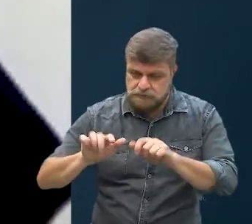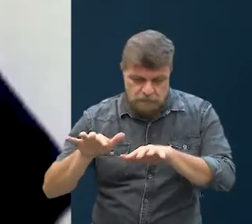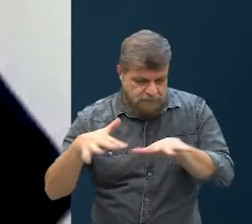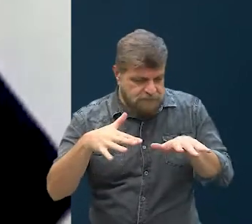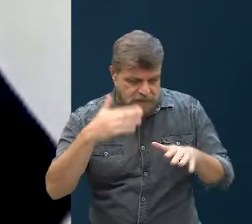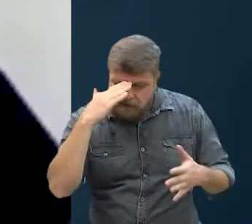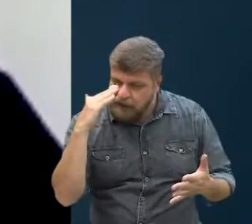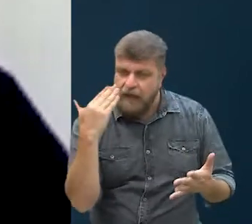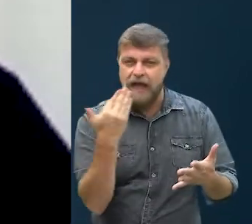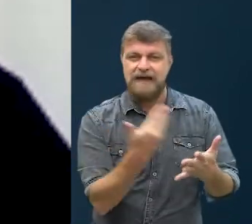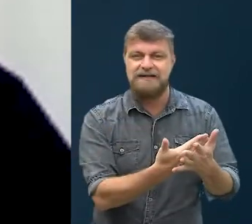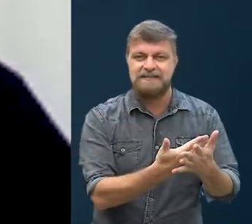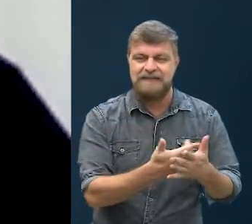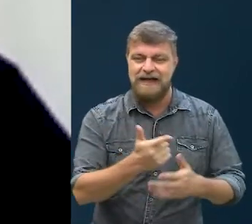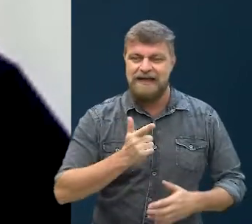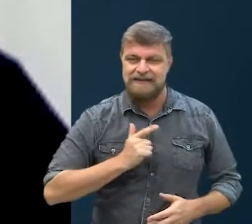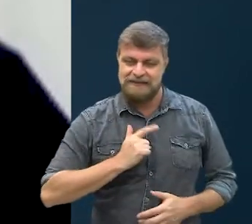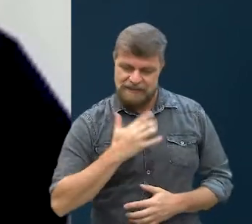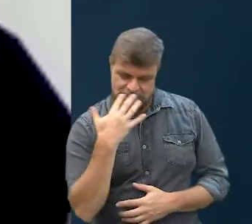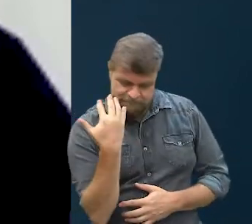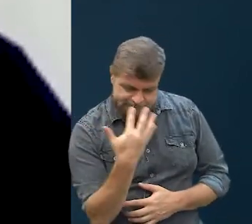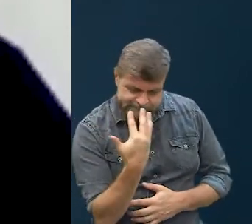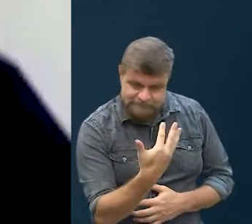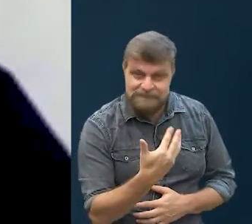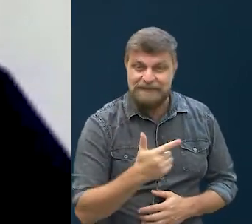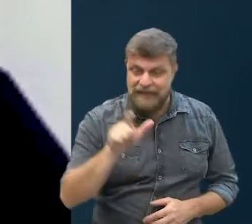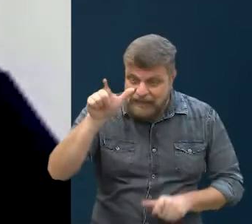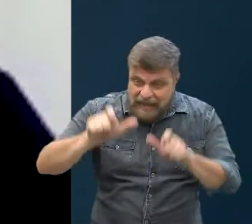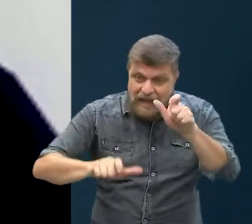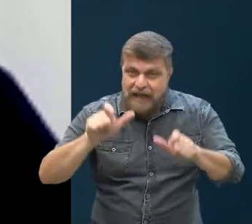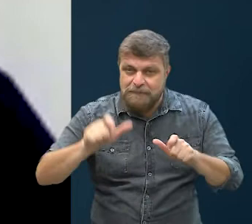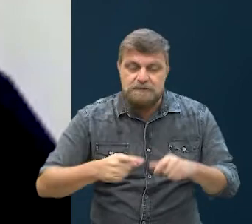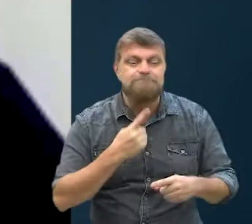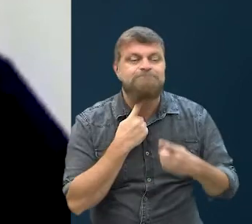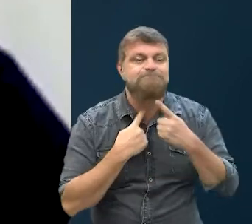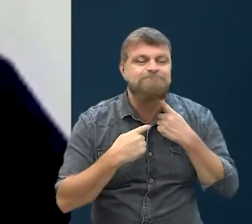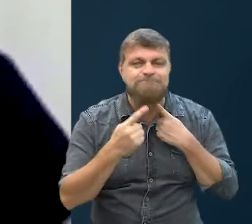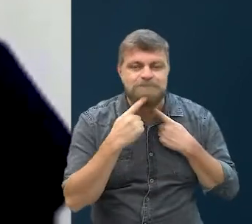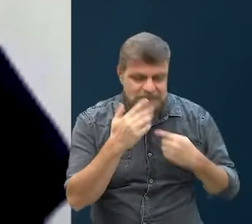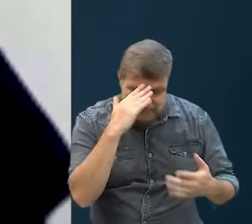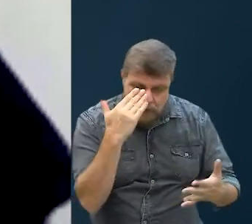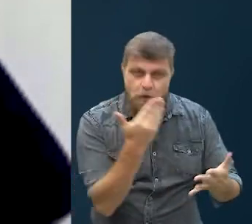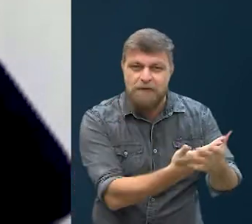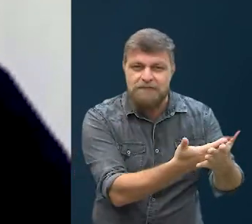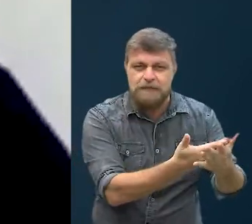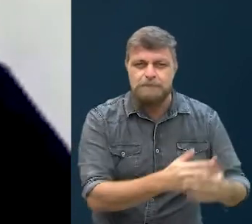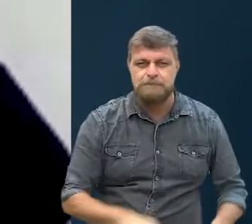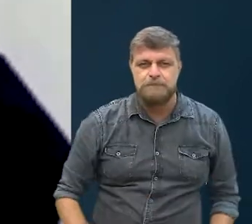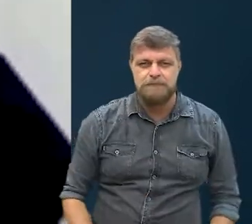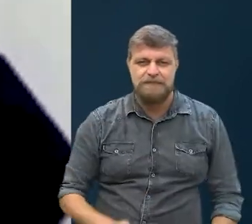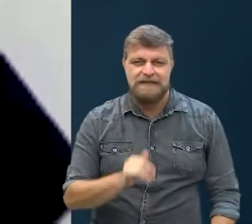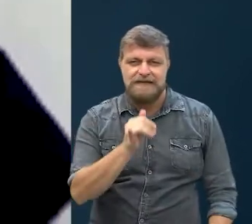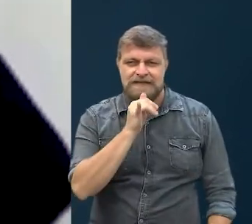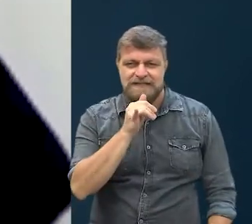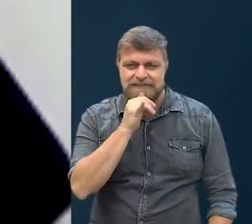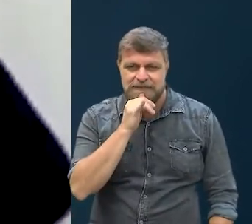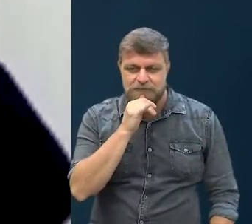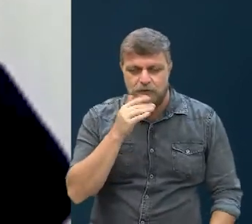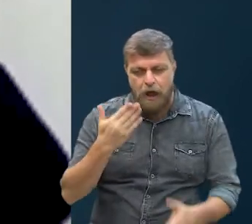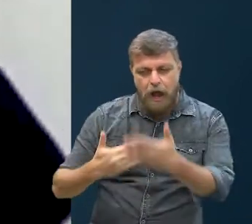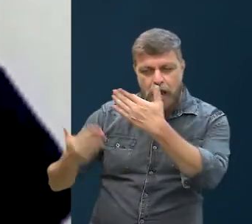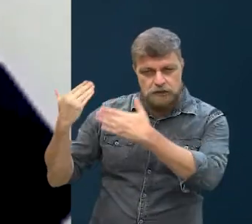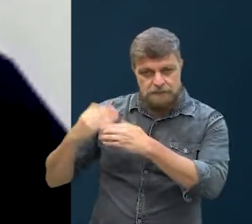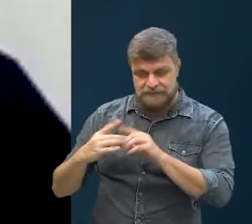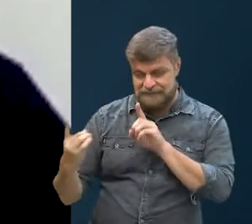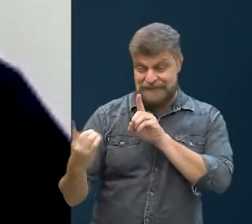credibilidade, ganhando mais a confiança desse consumidor. Então, aquilo que era fato, né,